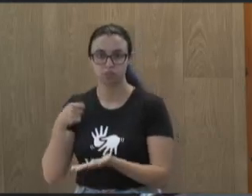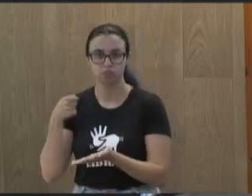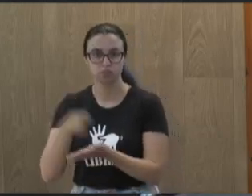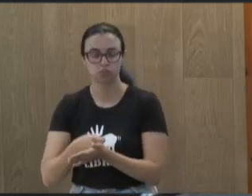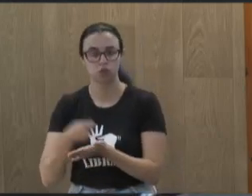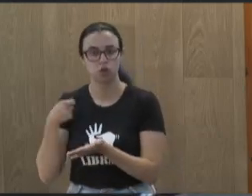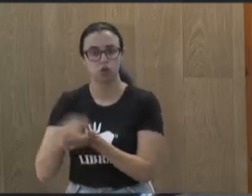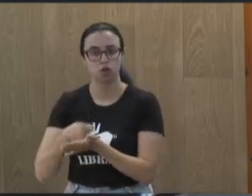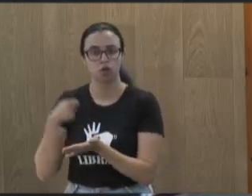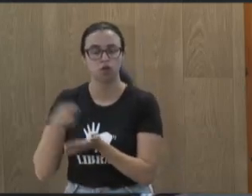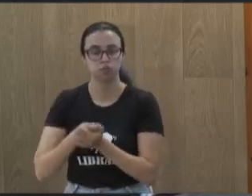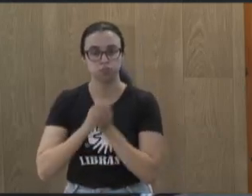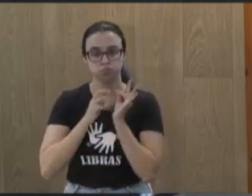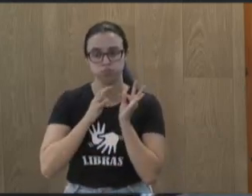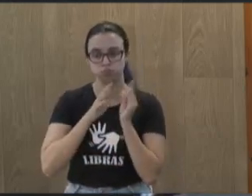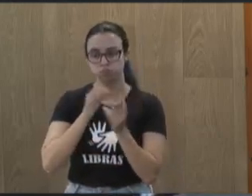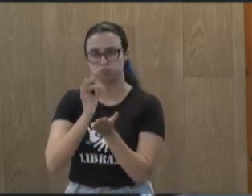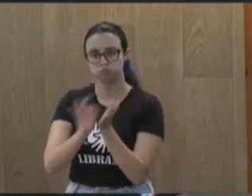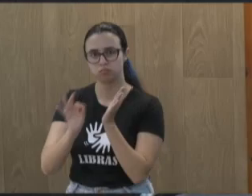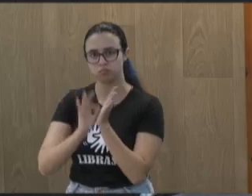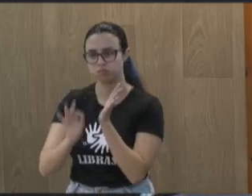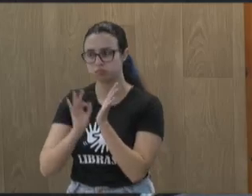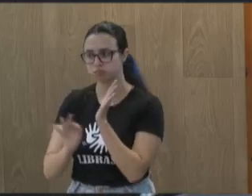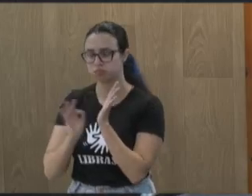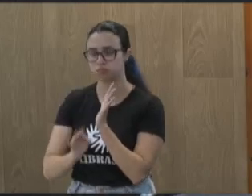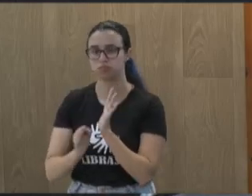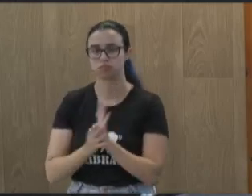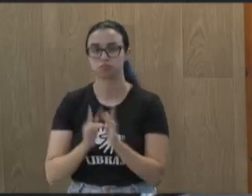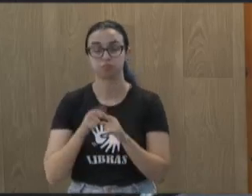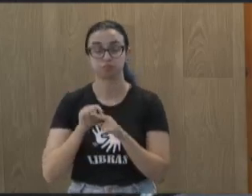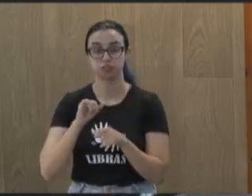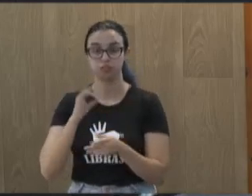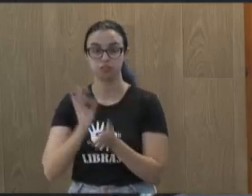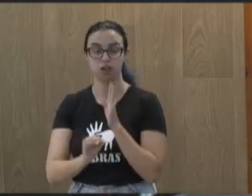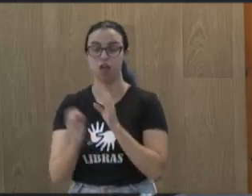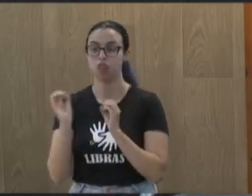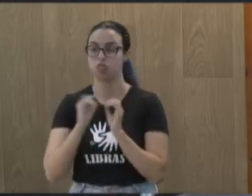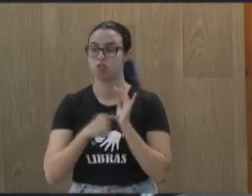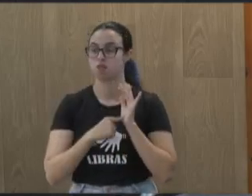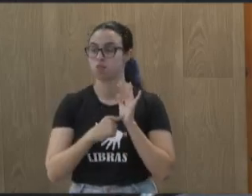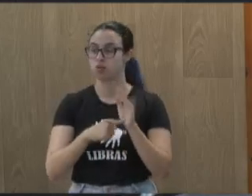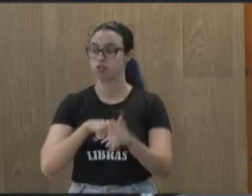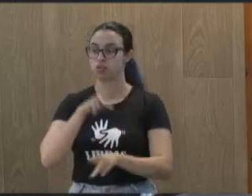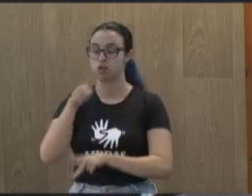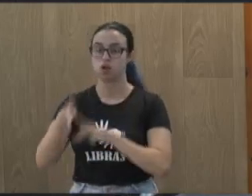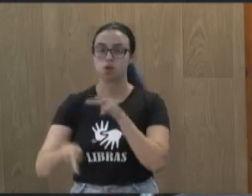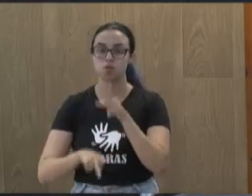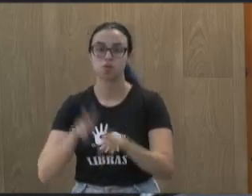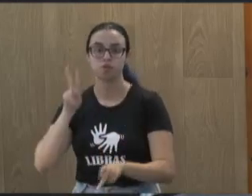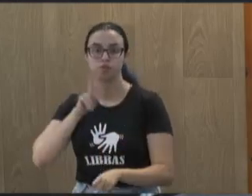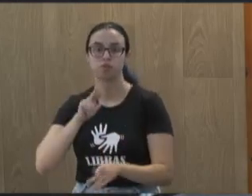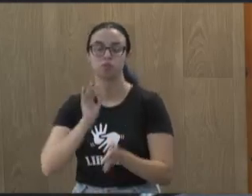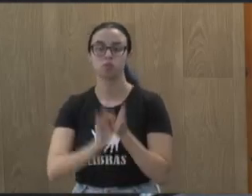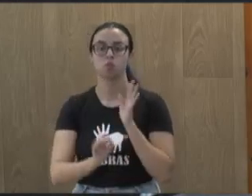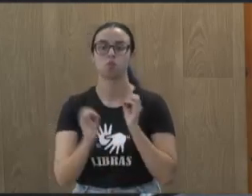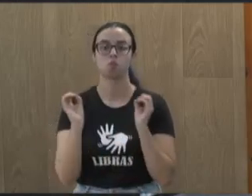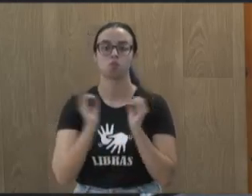vereadores estar assinando, porque se não assinasse, ia mostrar para a população que o vereador não assinou. Então, ele